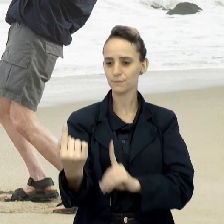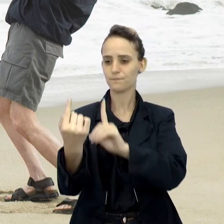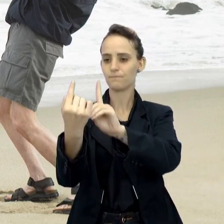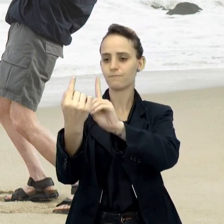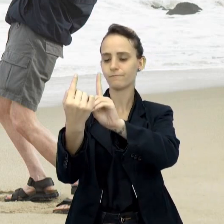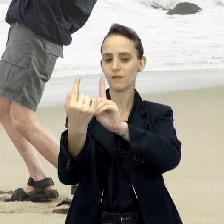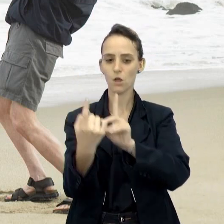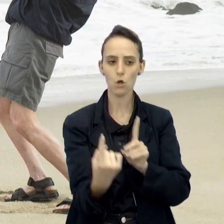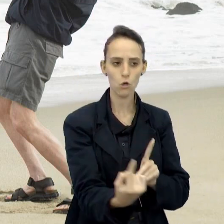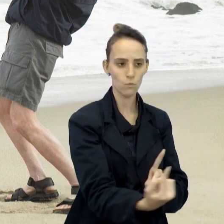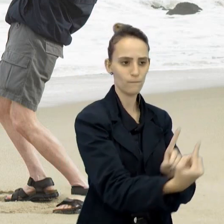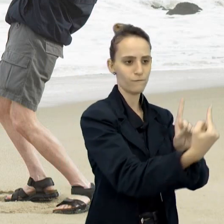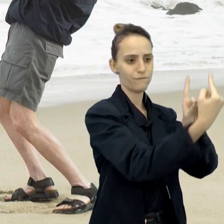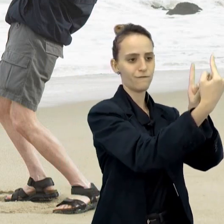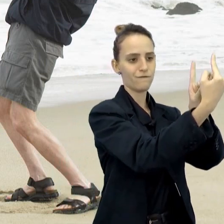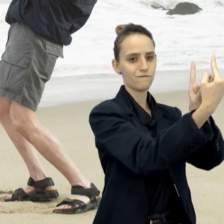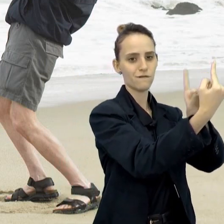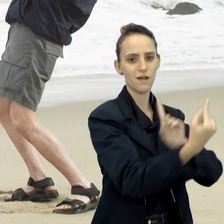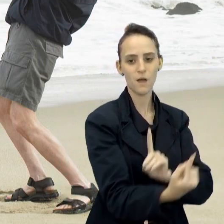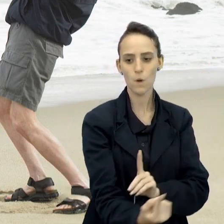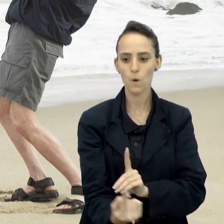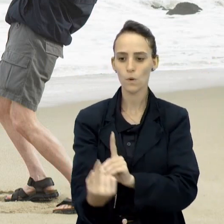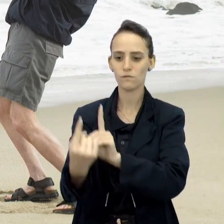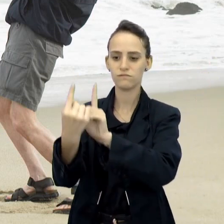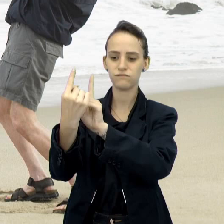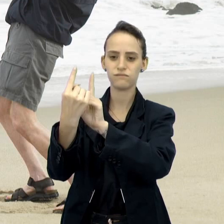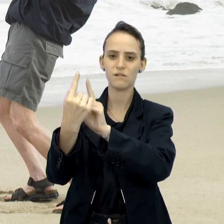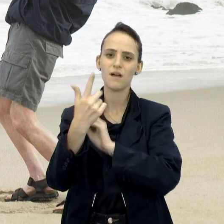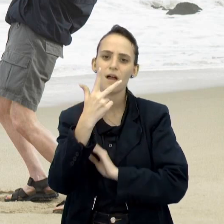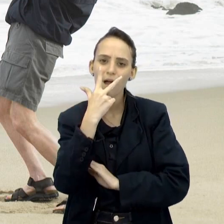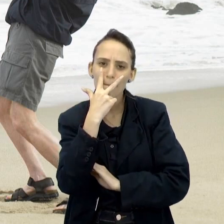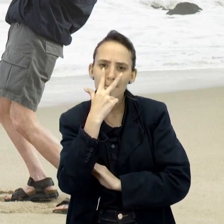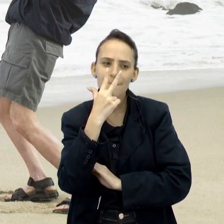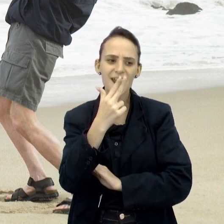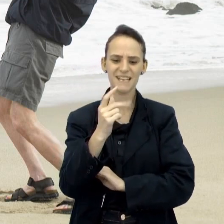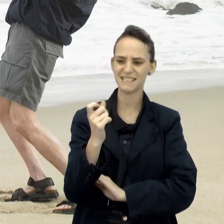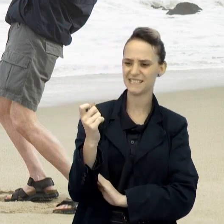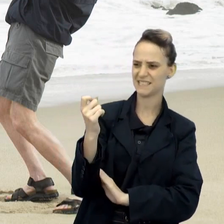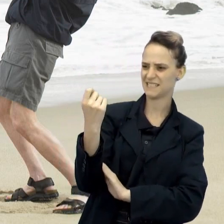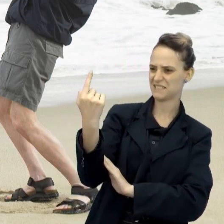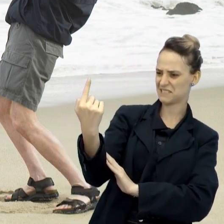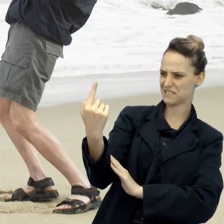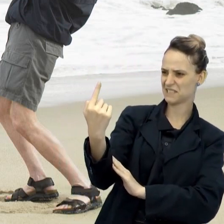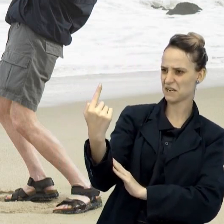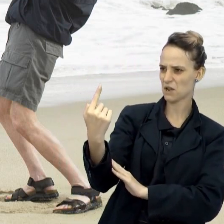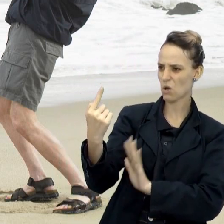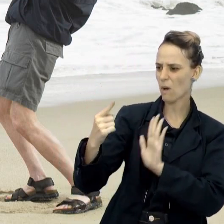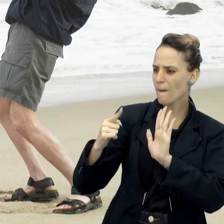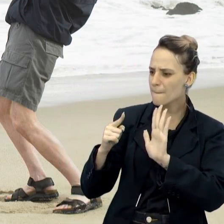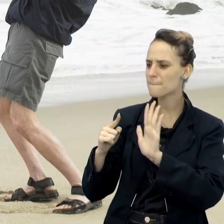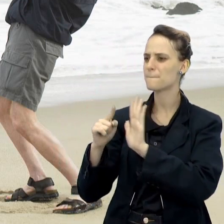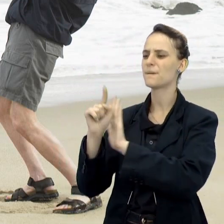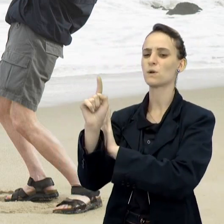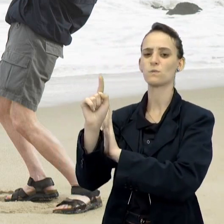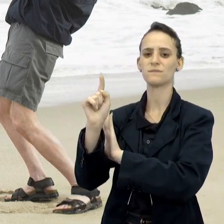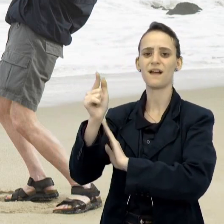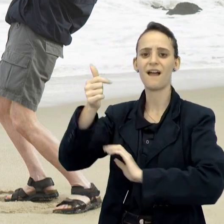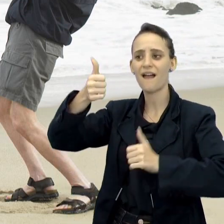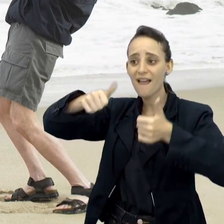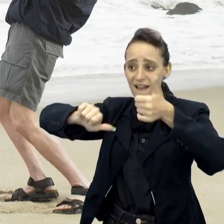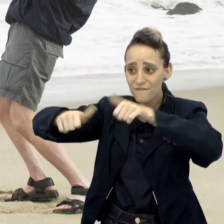indivíduos, né? Da realidade social. Estranhar significa questionar, ter que